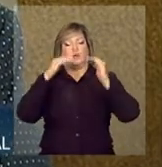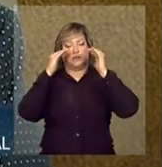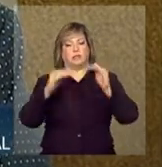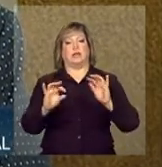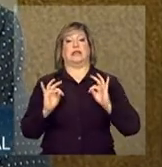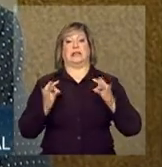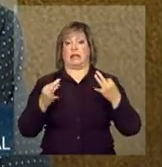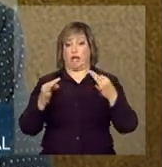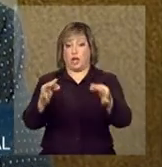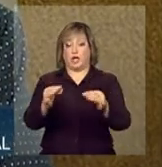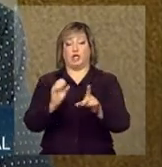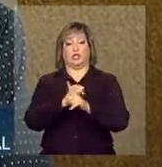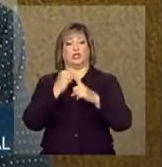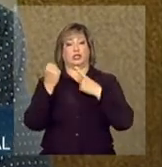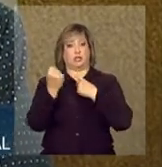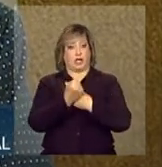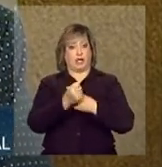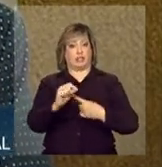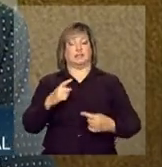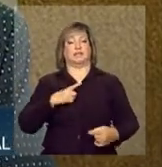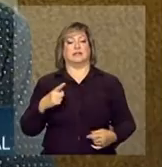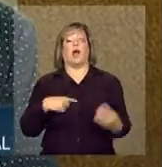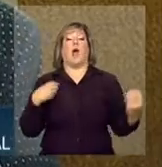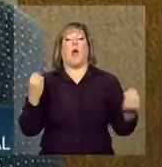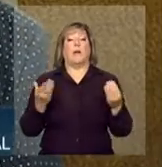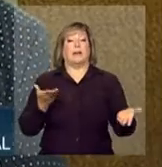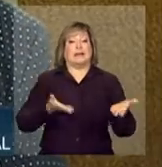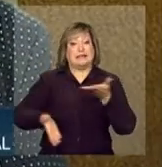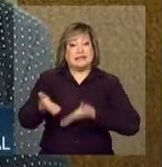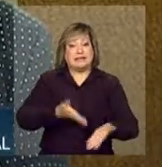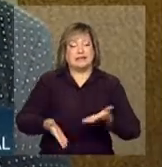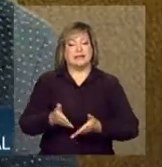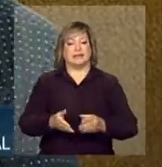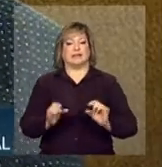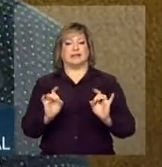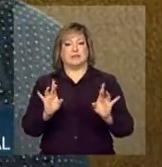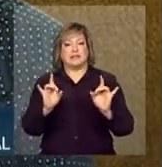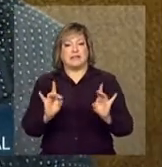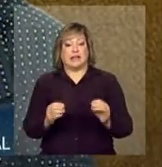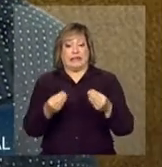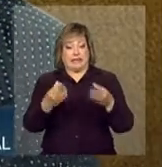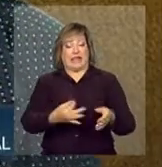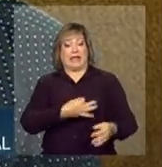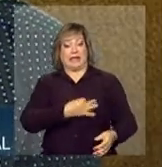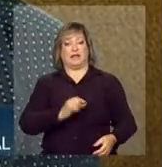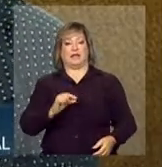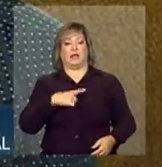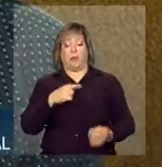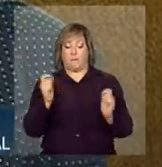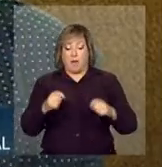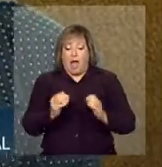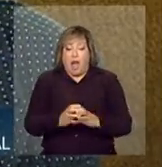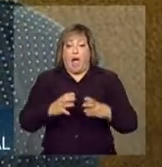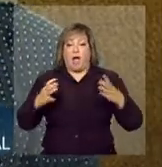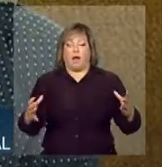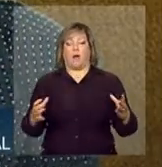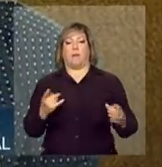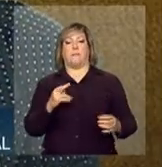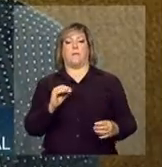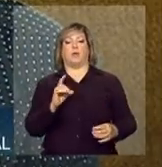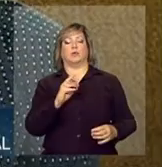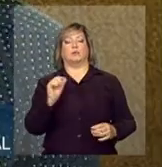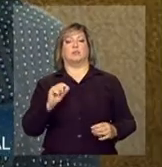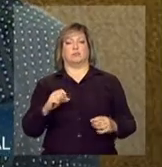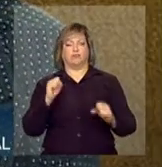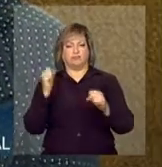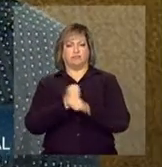tecnologias sociais como tendo um tratamento diferenciado e especial, garantindo que a gente possa aumentar a velocidade de produção de cisternas